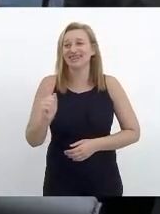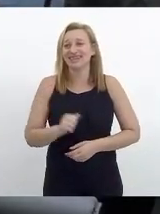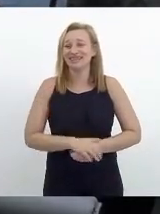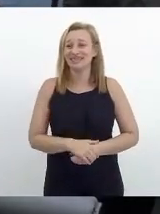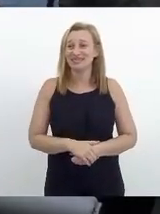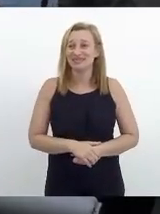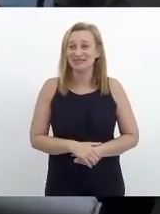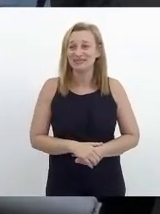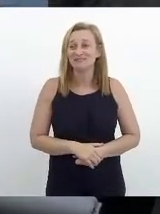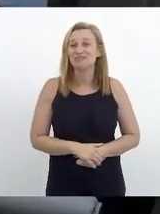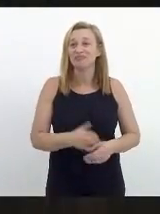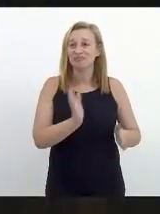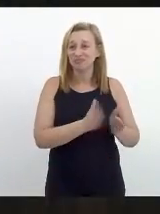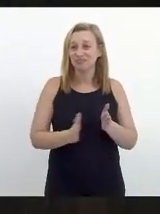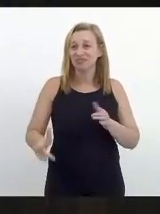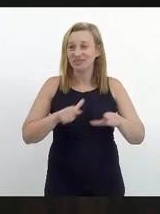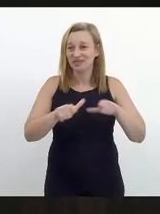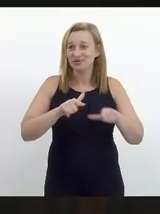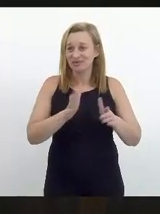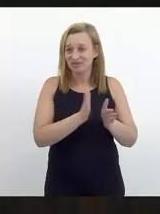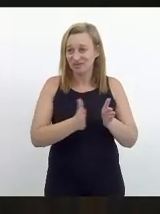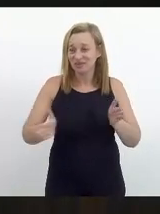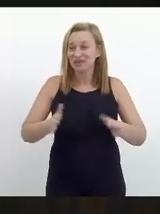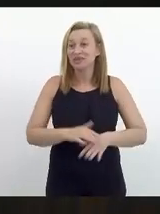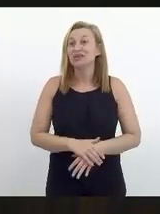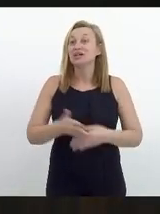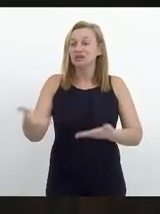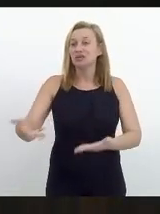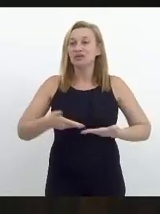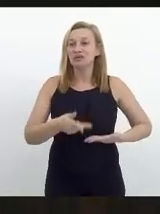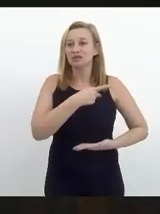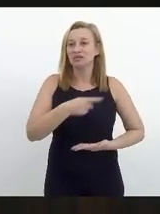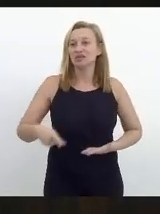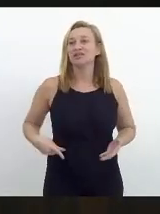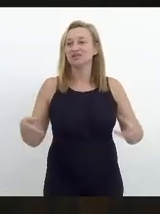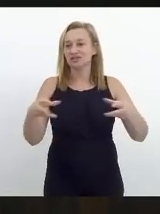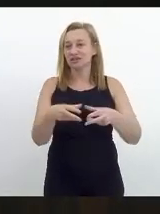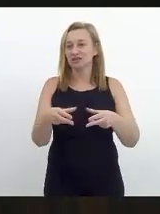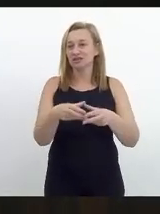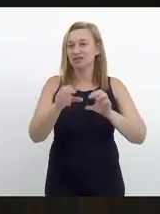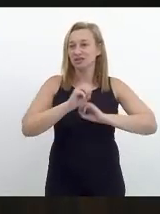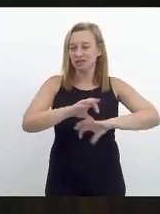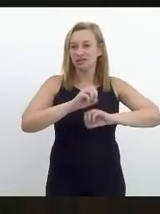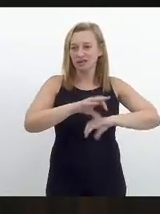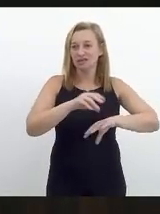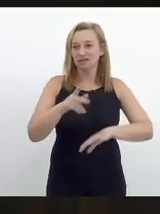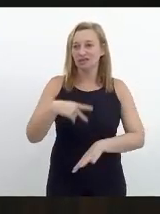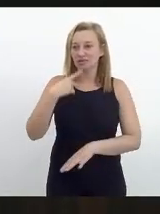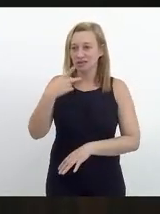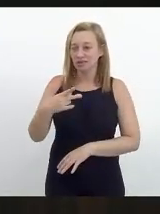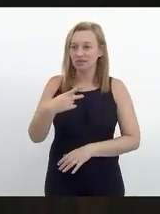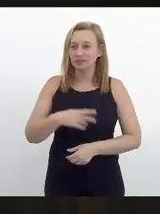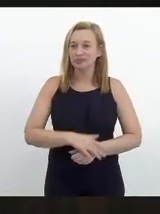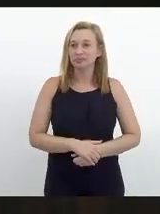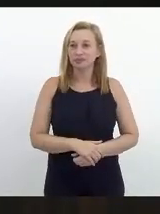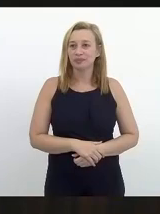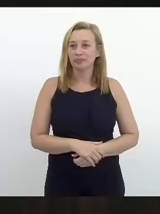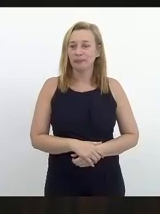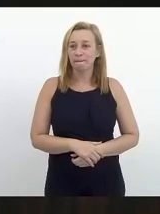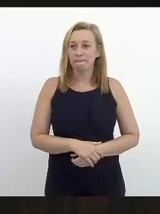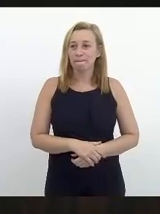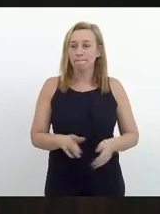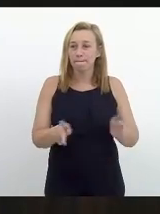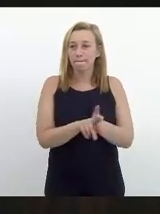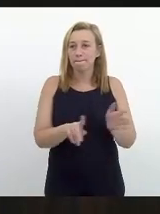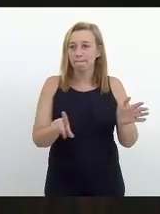A presidência chama os trabalhos à ordem e convido o presidente da Comissão de Educação para emitir parecer ao